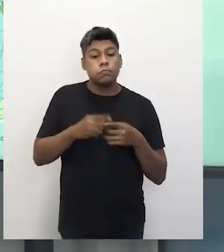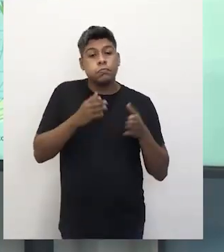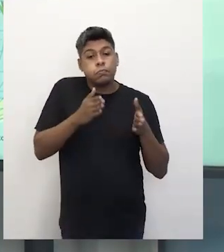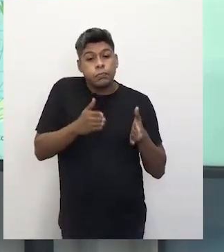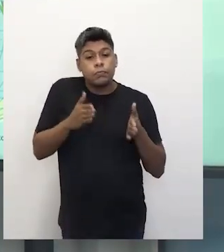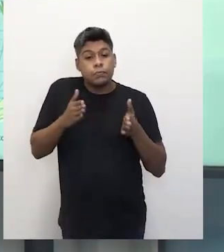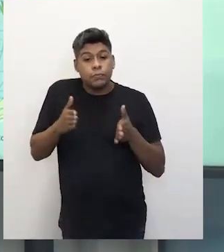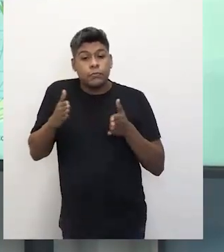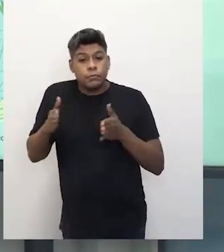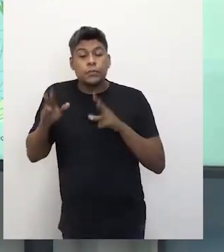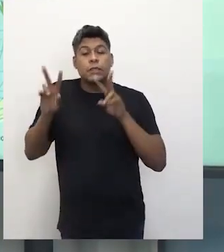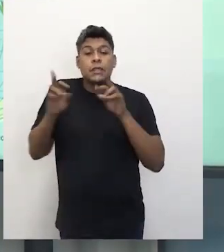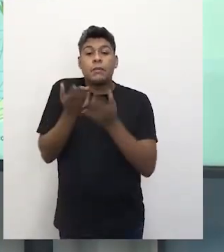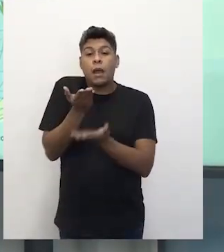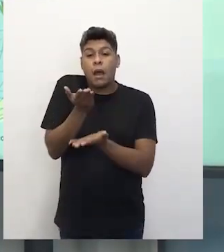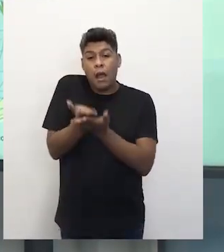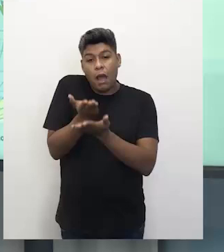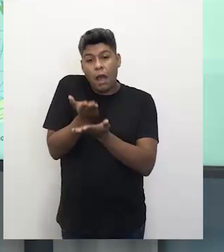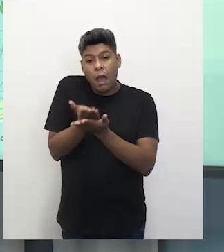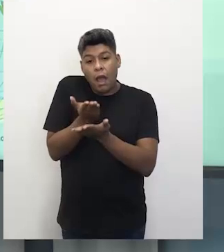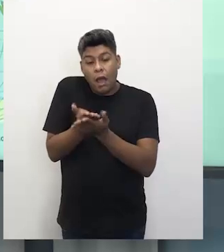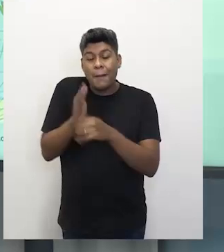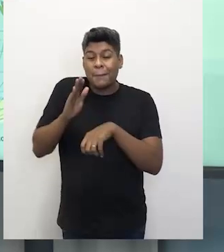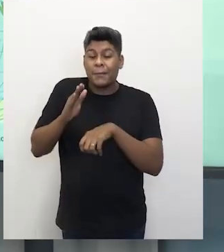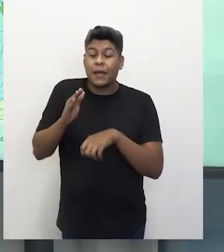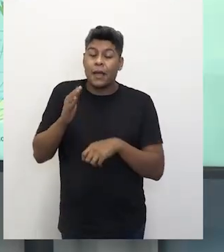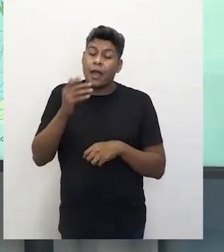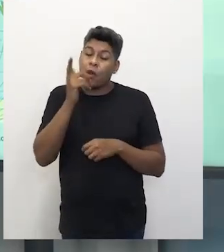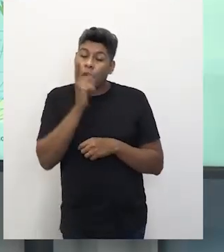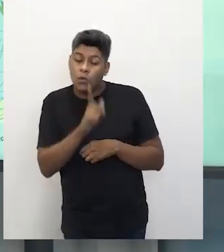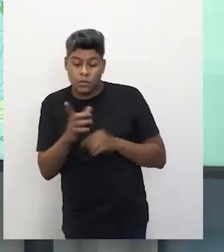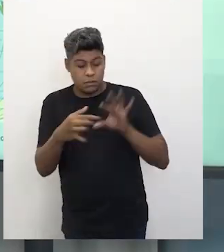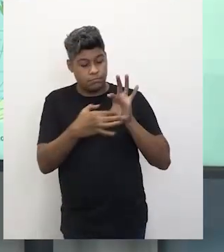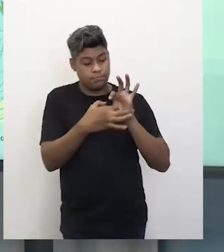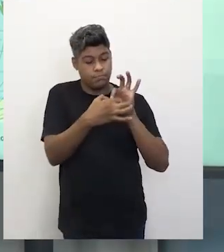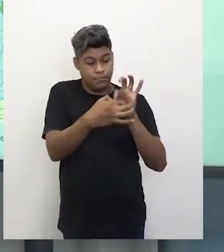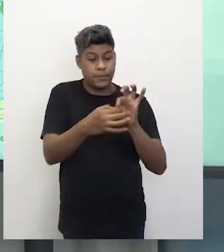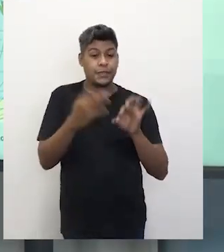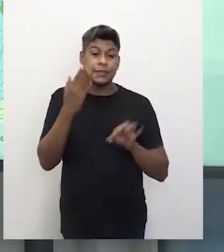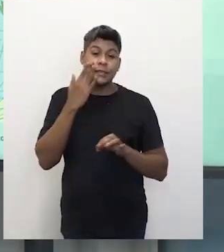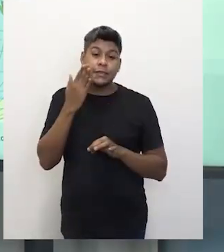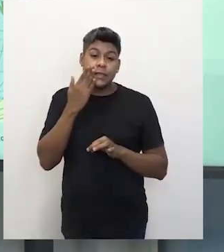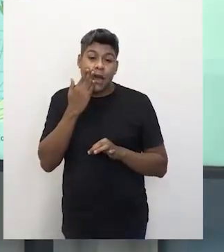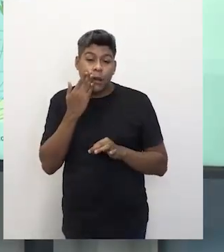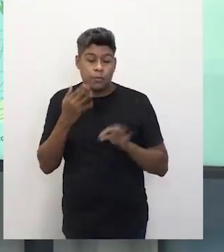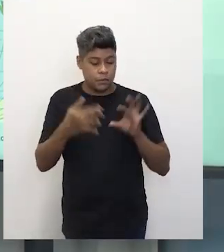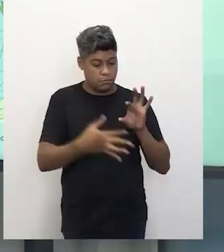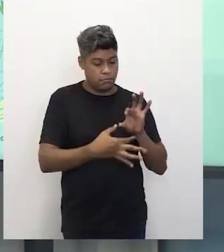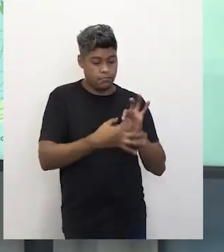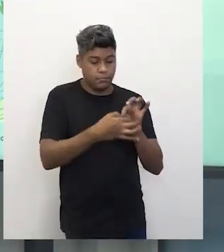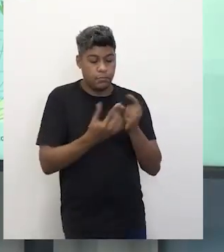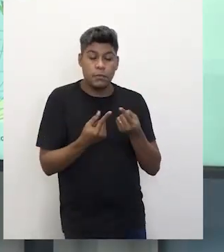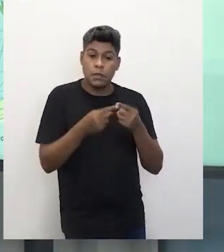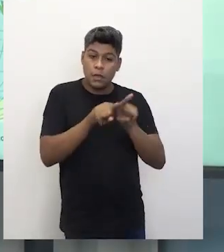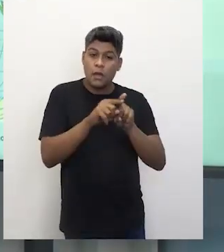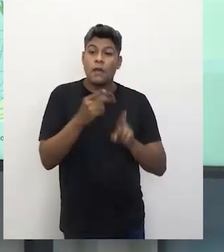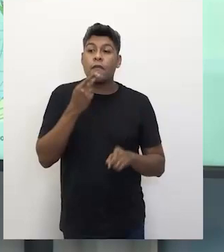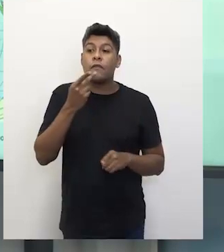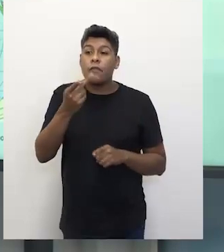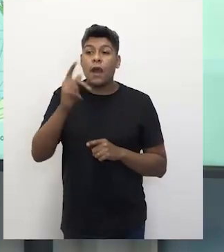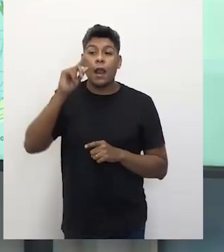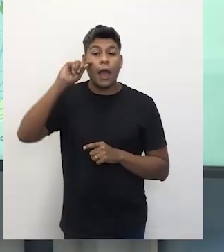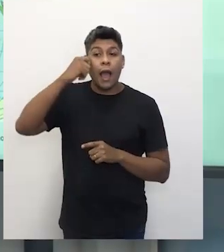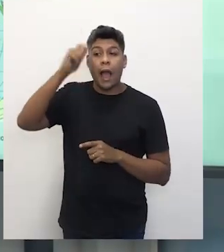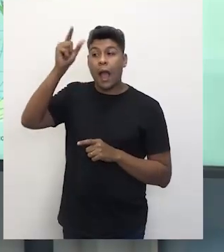acordo com o tema da aula né para ficar mais ou menos encaixadinho e essa questão de implementação e parceria né falando